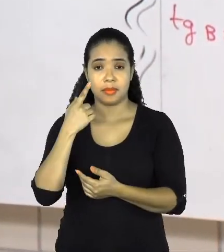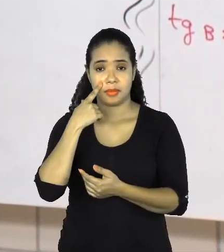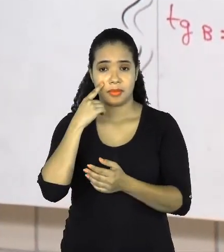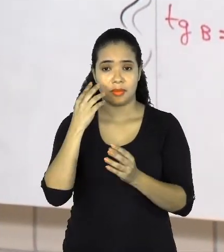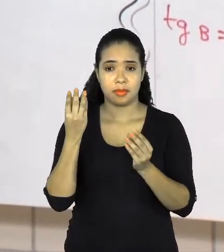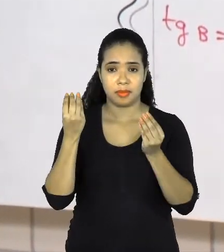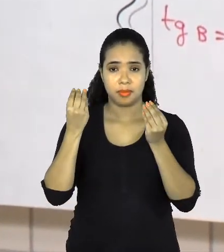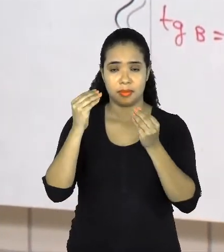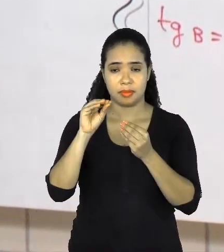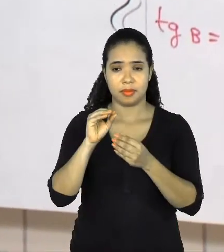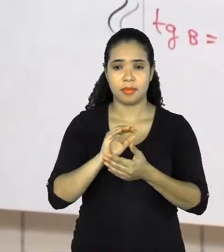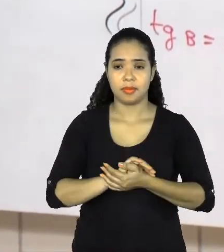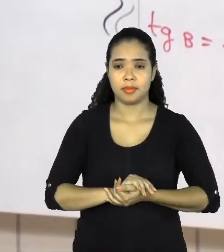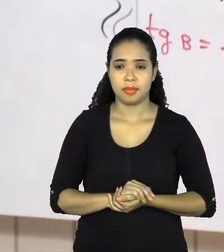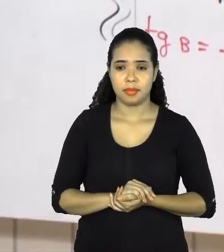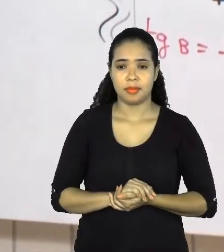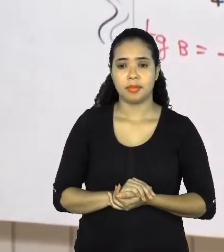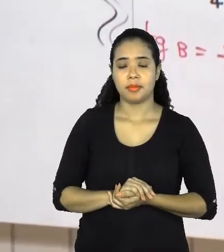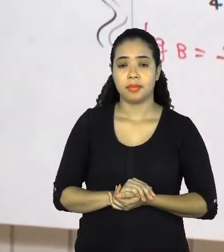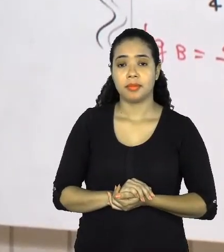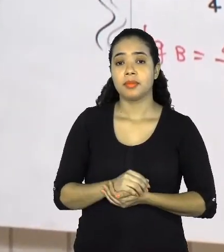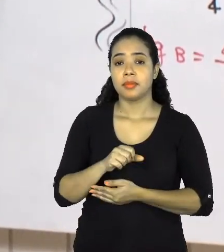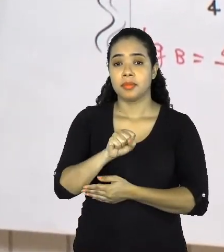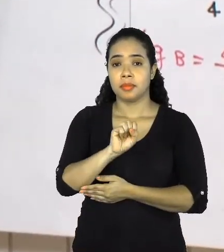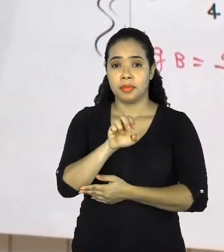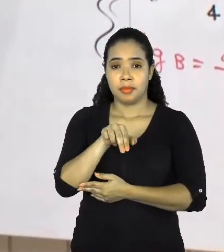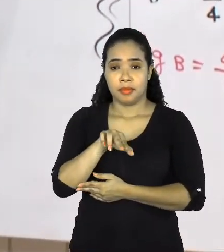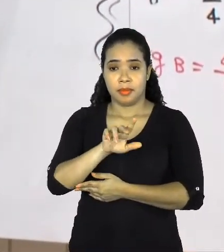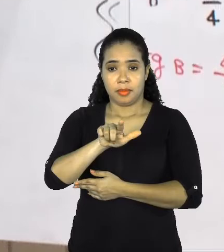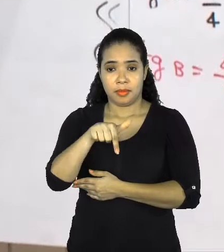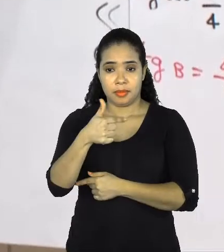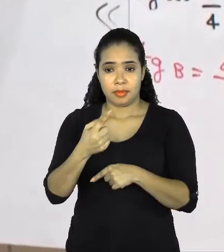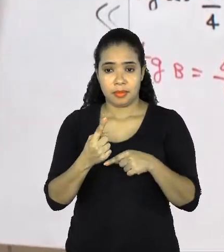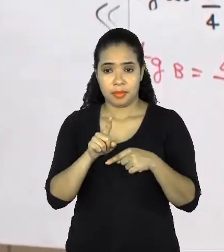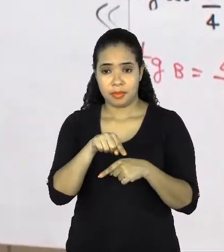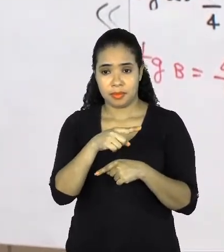mais cosseno de alfa ao quadrado é 1.